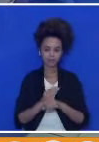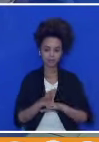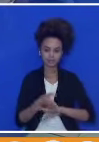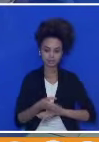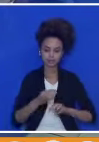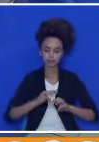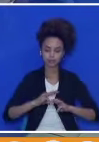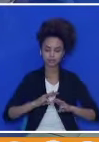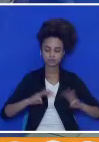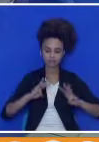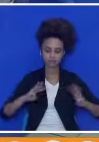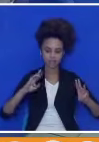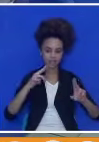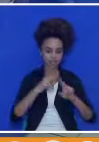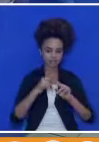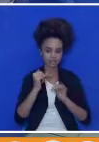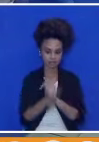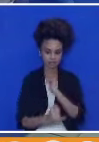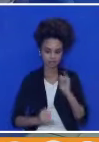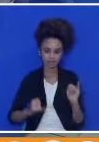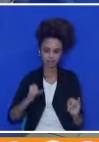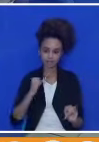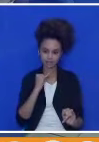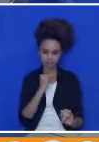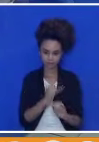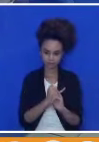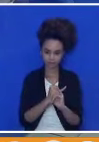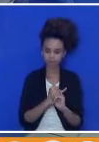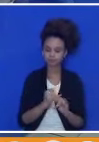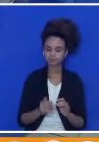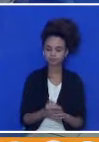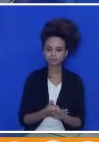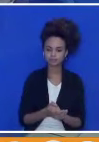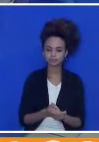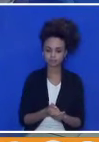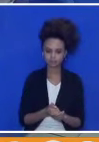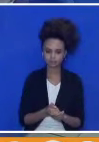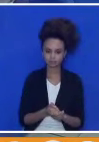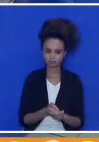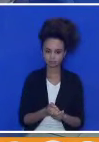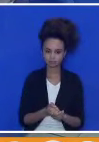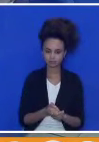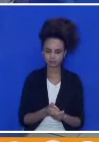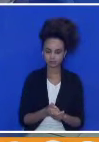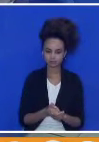acessando a página da Caixa na internet. loterias.caixa.gov.br.